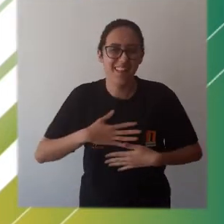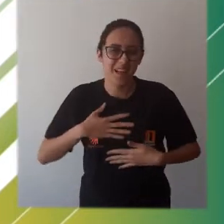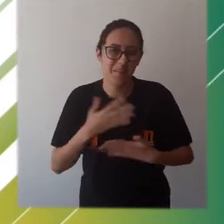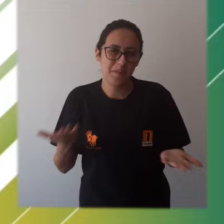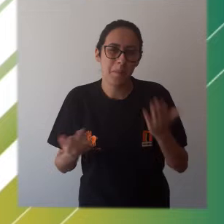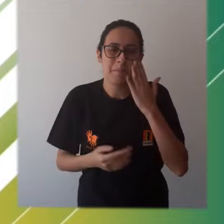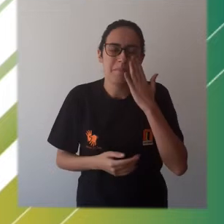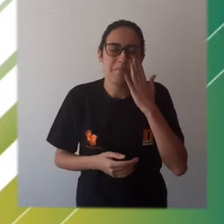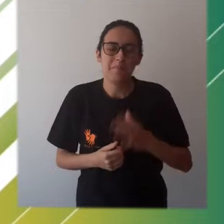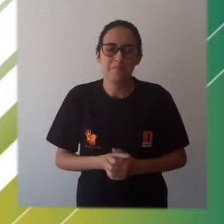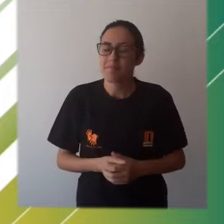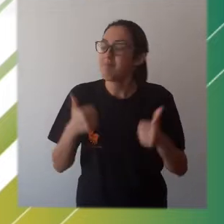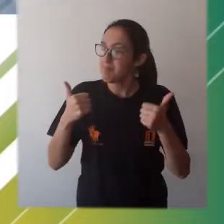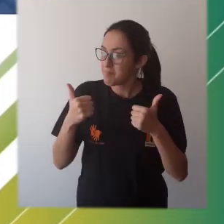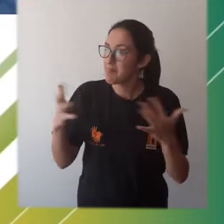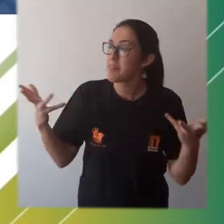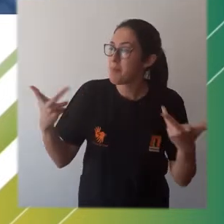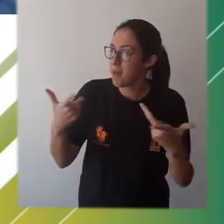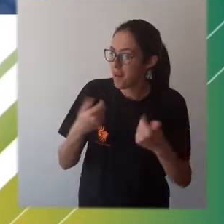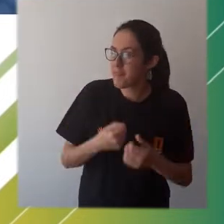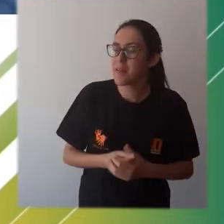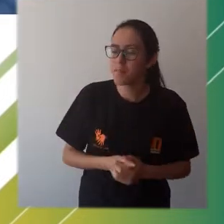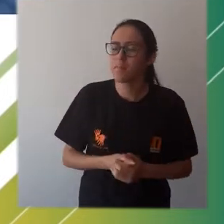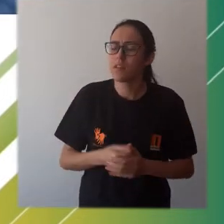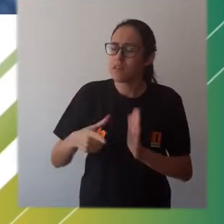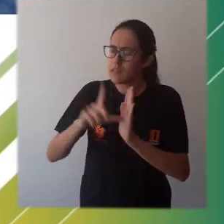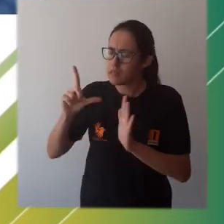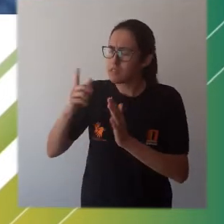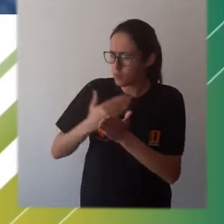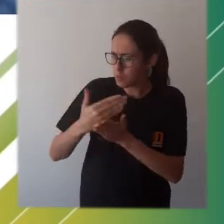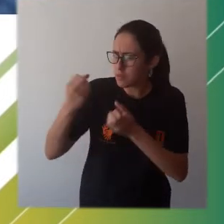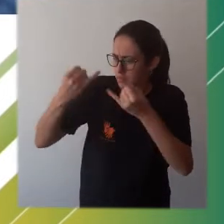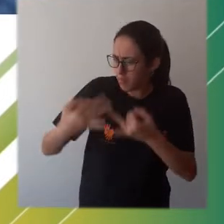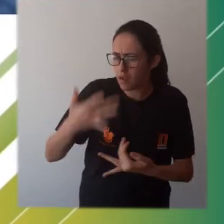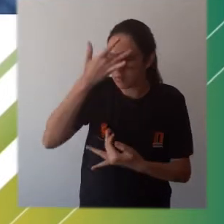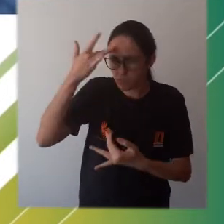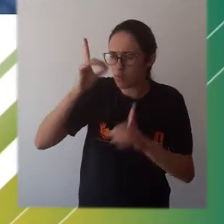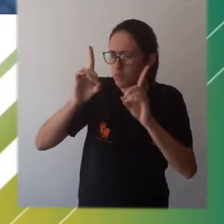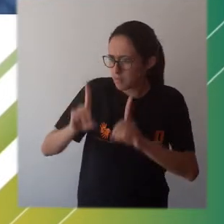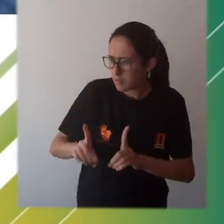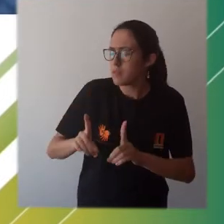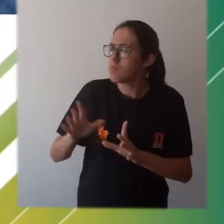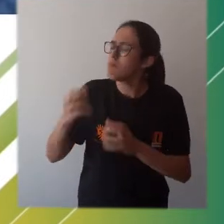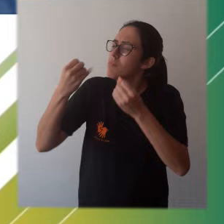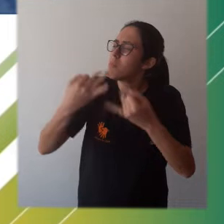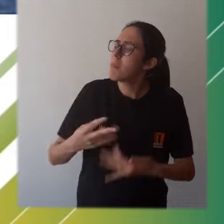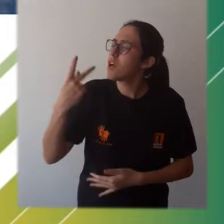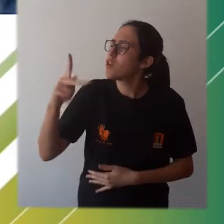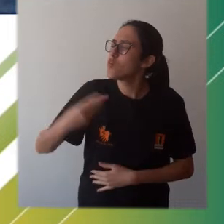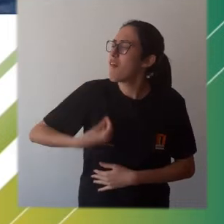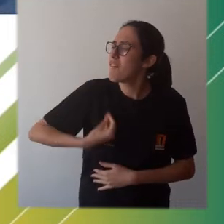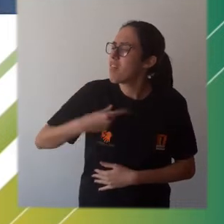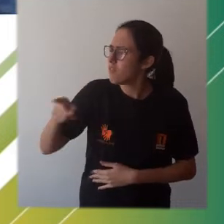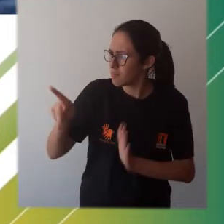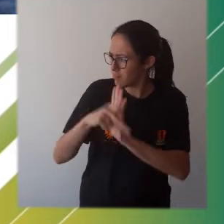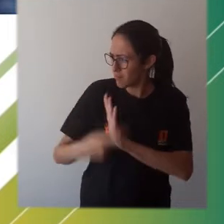mais agradável em relação a isso. Maravilha. Antes da gente começar a falar do paradesporto, queria que você contasse um pouquinho da tua história, Cristiano.